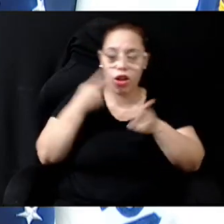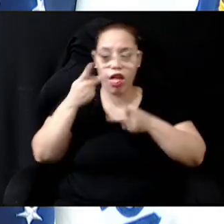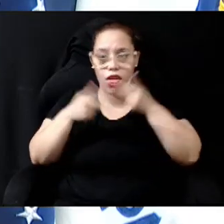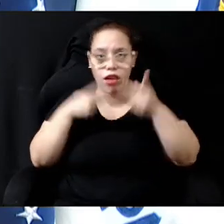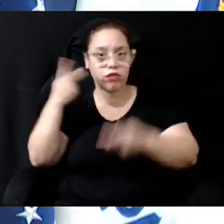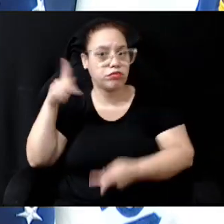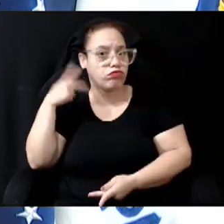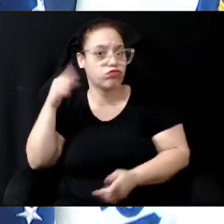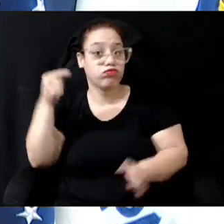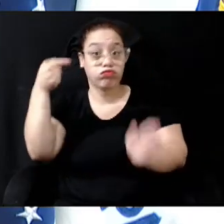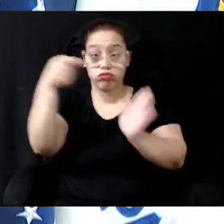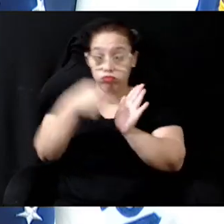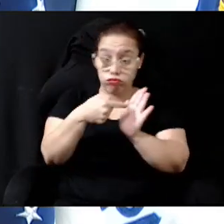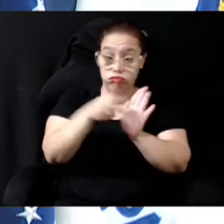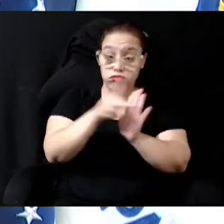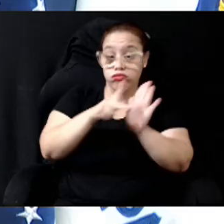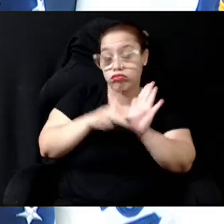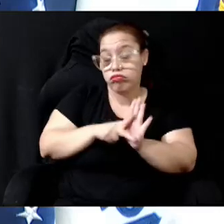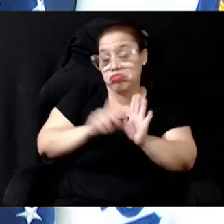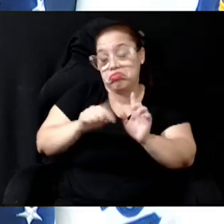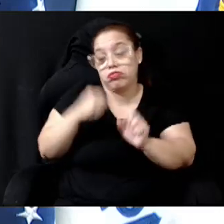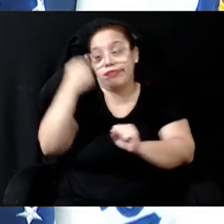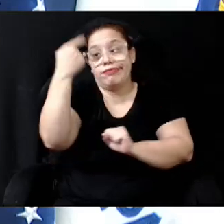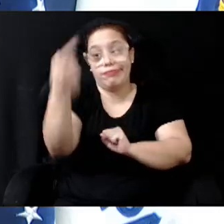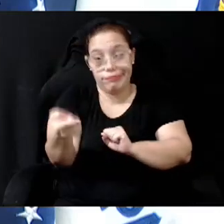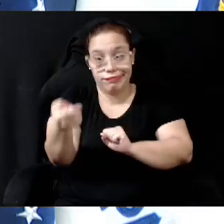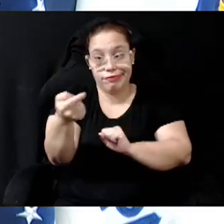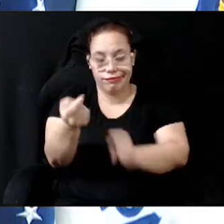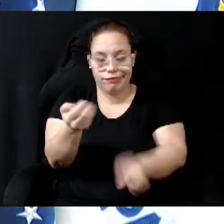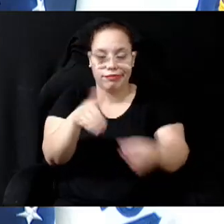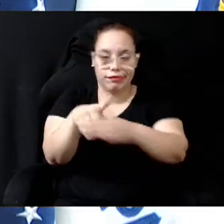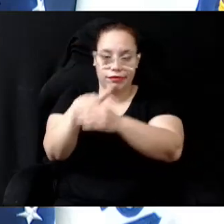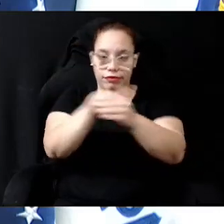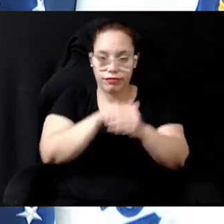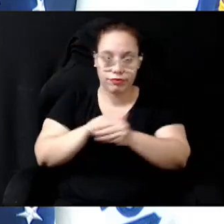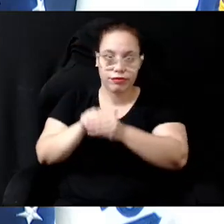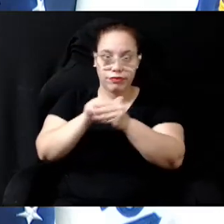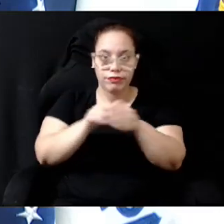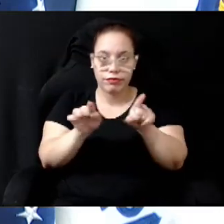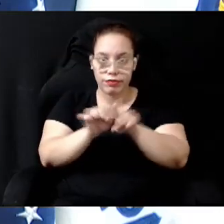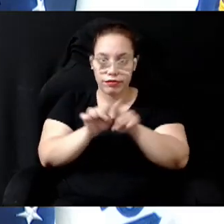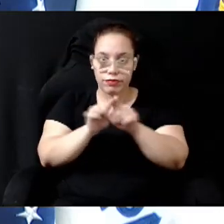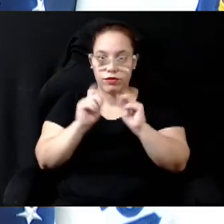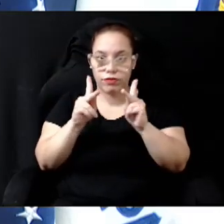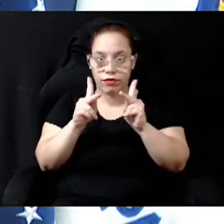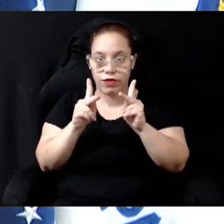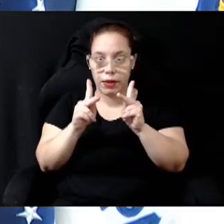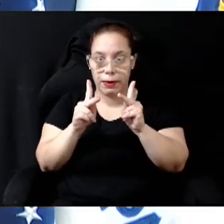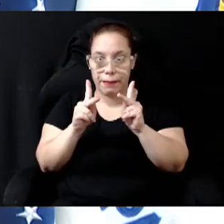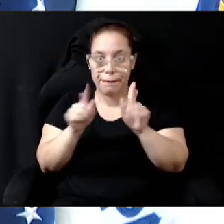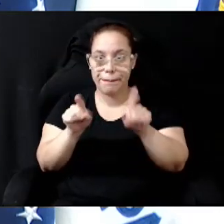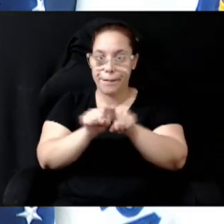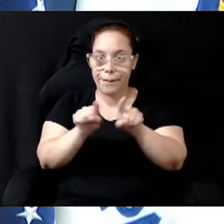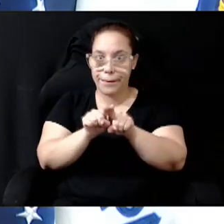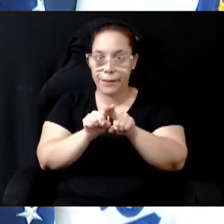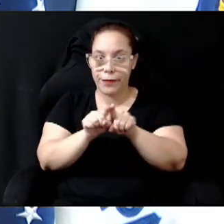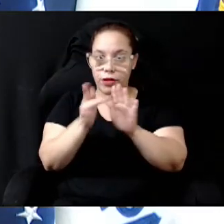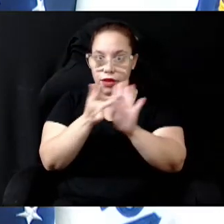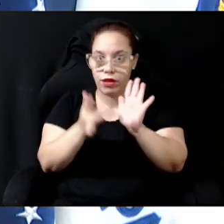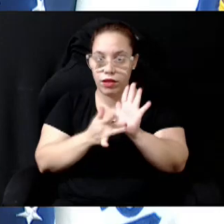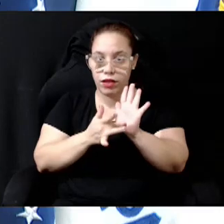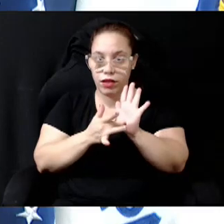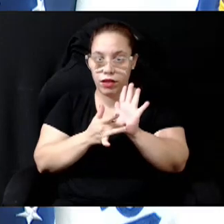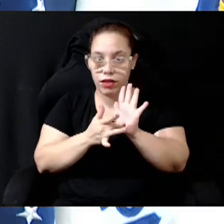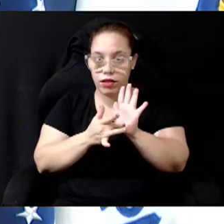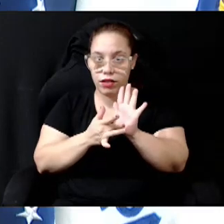ao projeto e, posteriormente, a votação desses projetos também, tá? Olha só, nós temos também mais aqui deixa eu